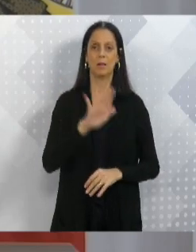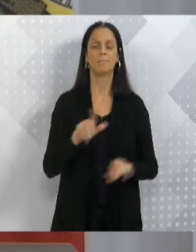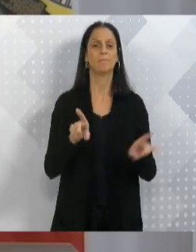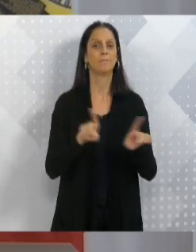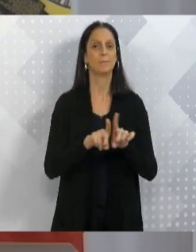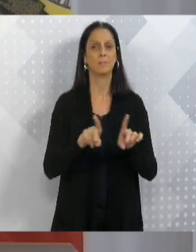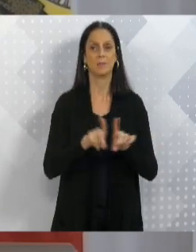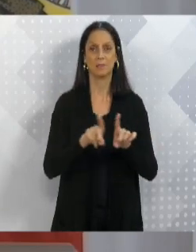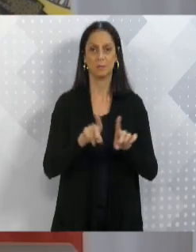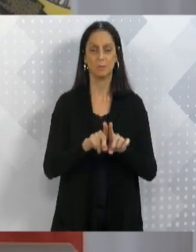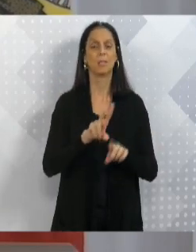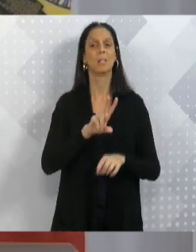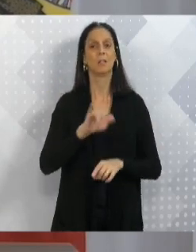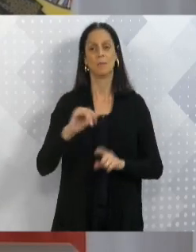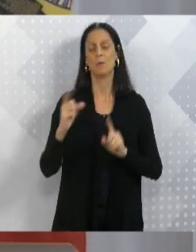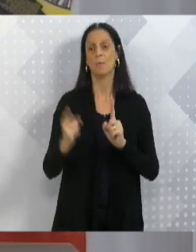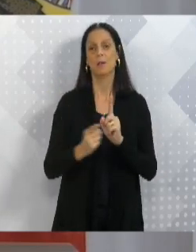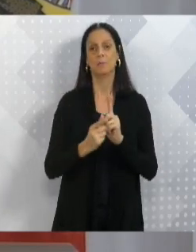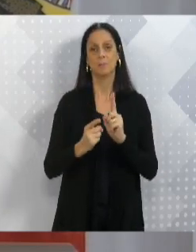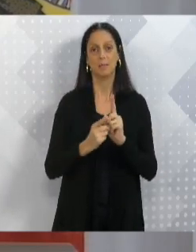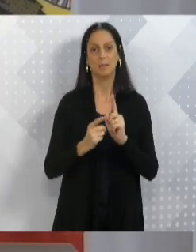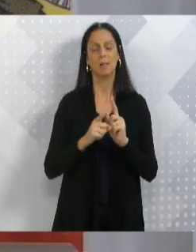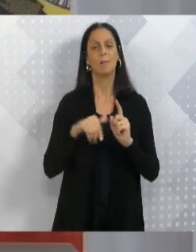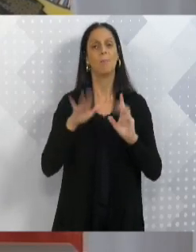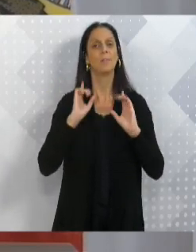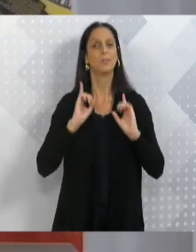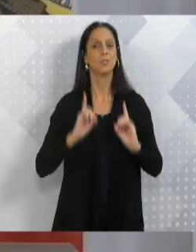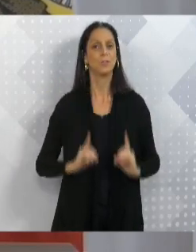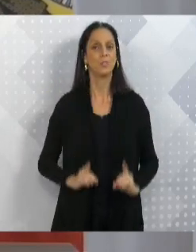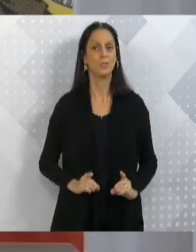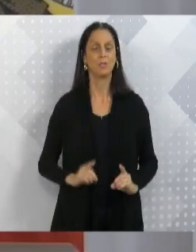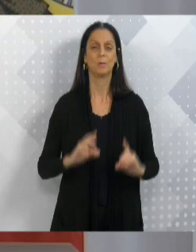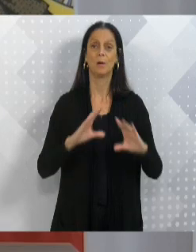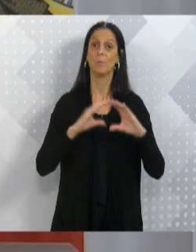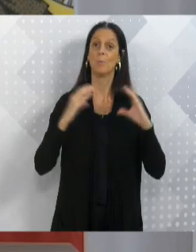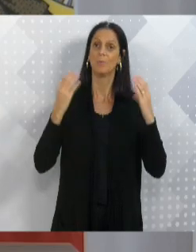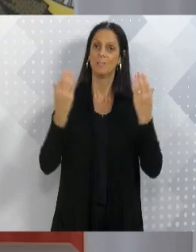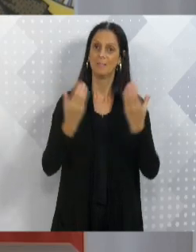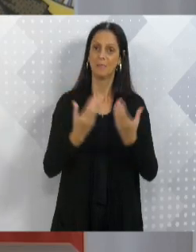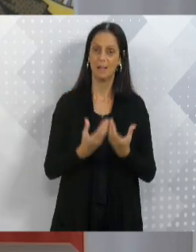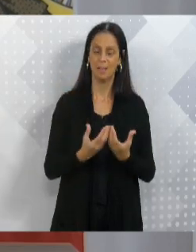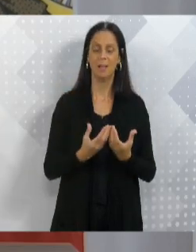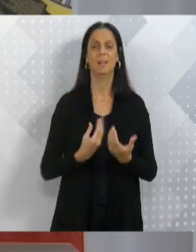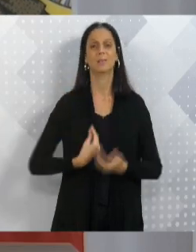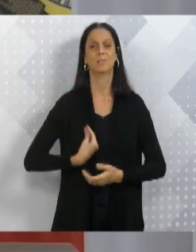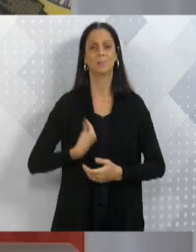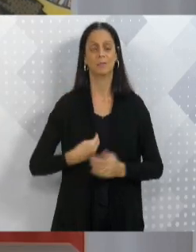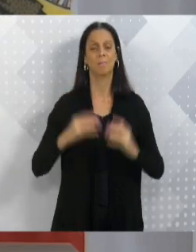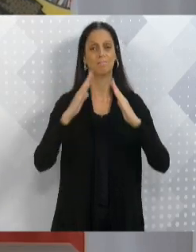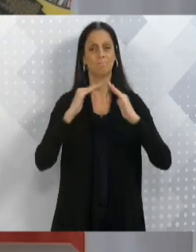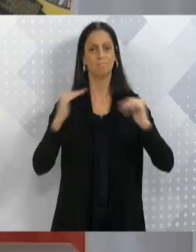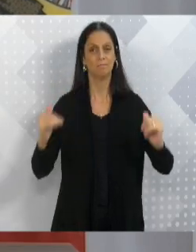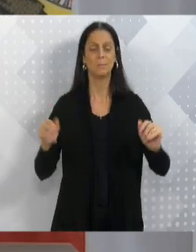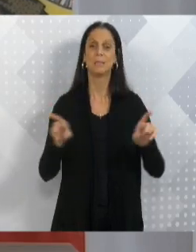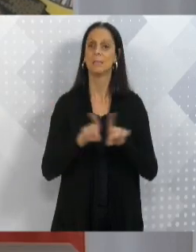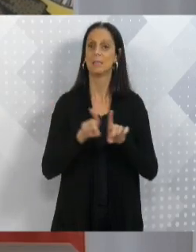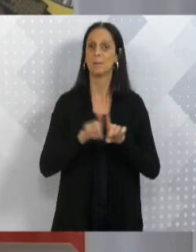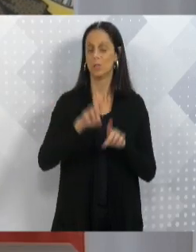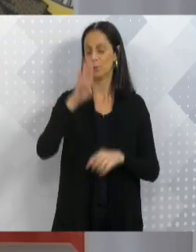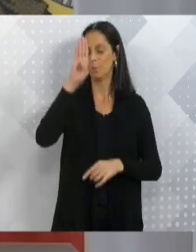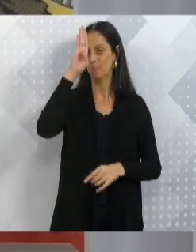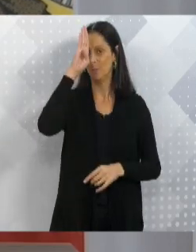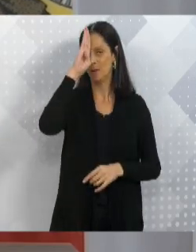dúvida, dar um atendimento mais digno à comunidade ali do texto Salto do Badenfurt, Salto